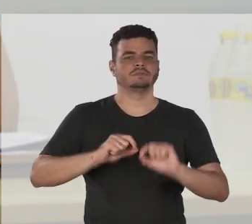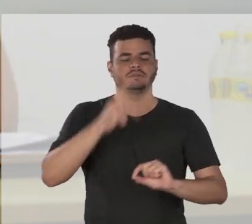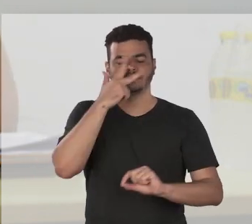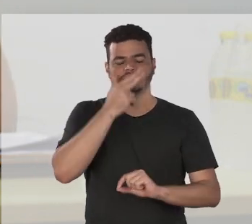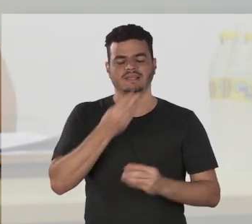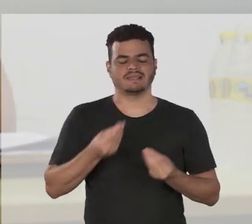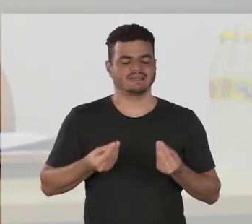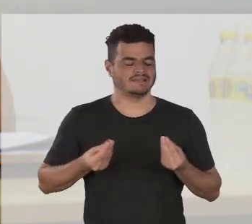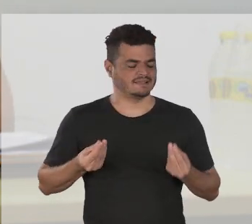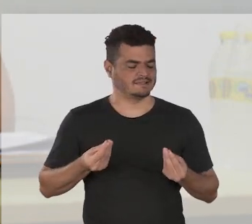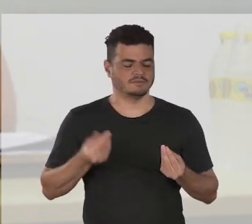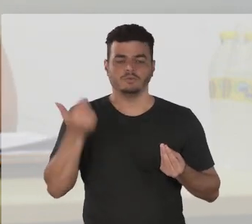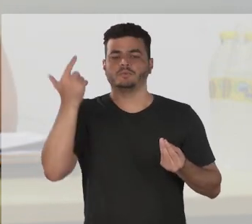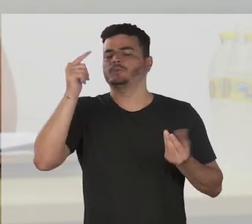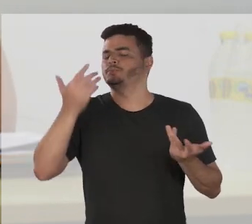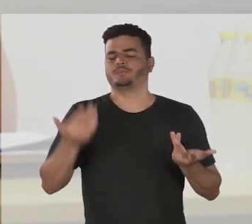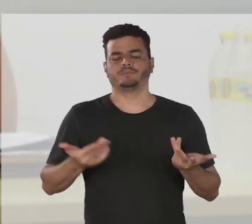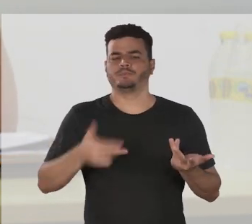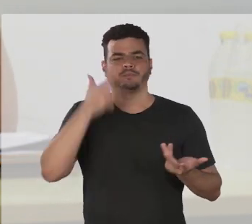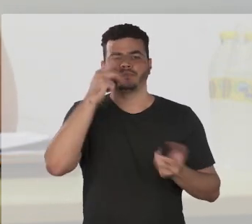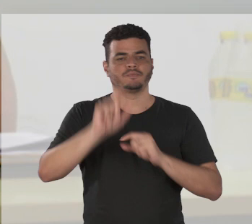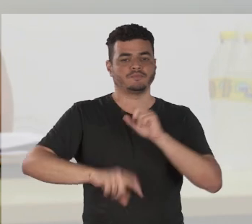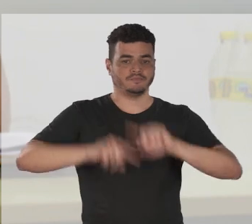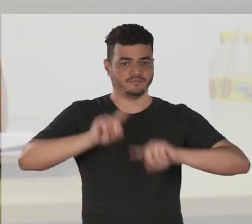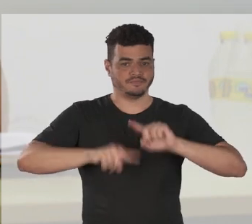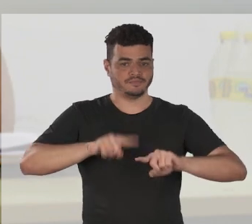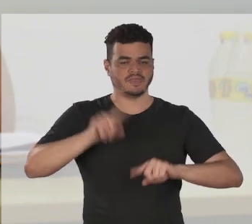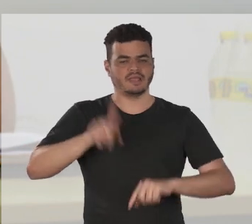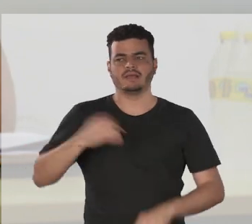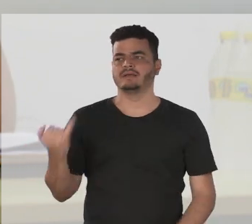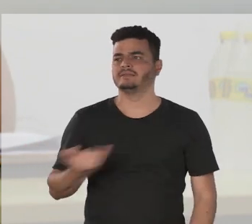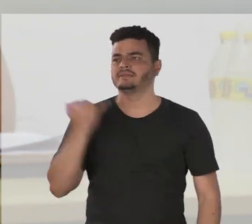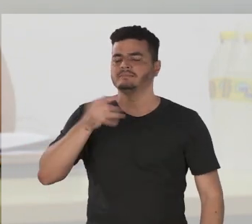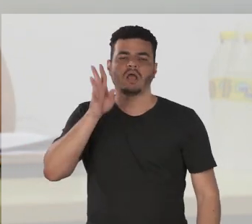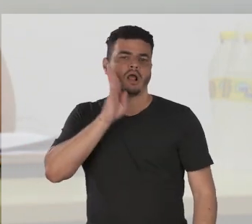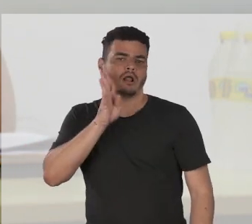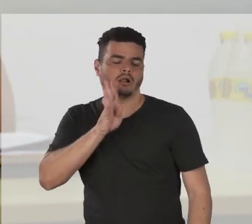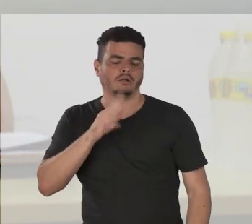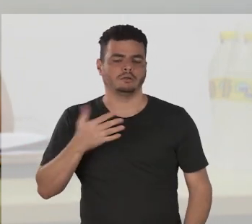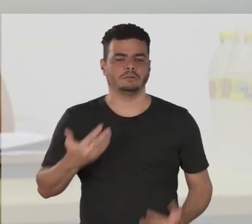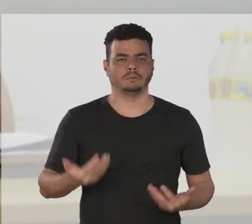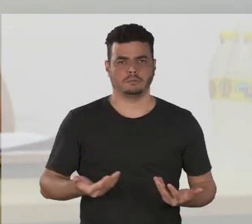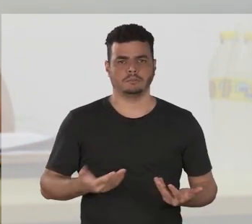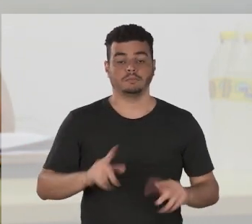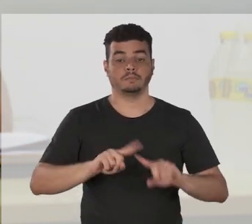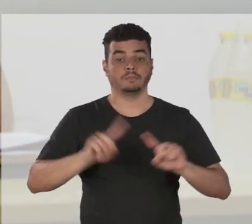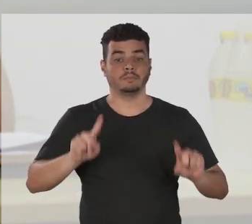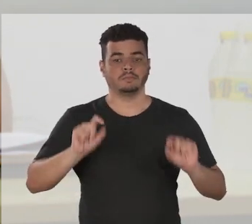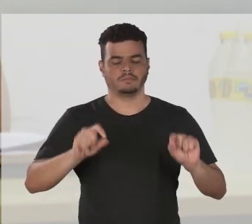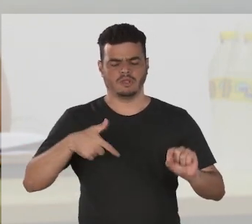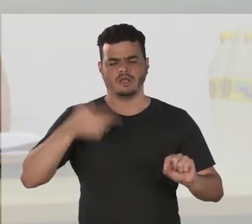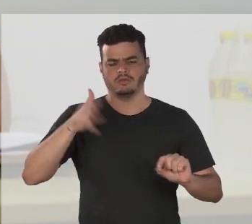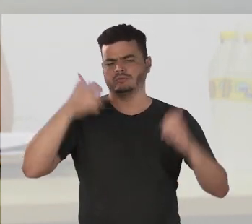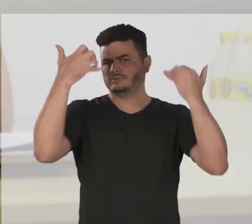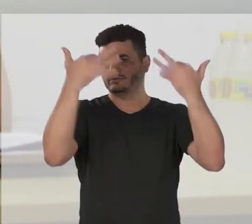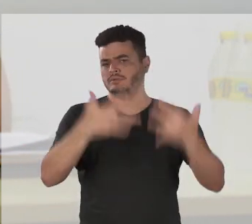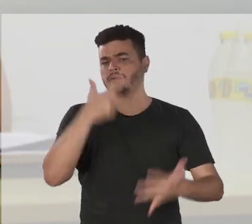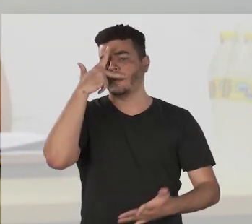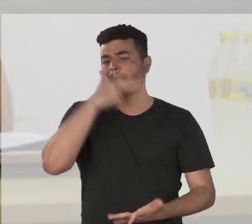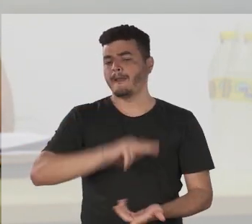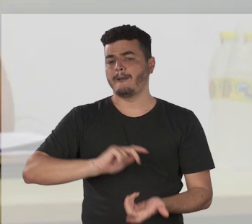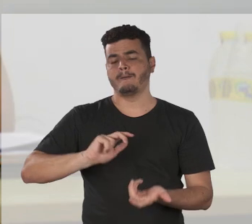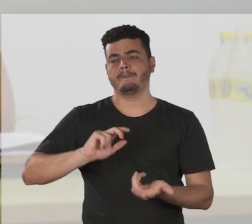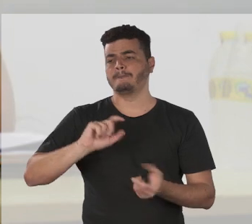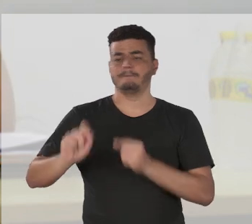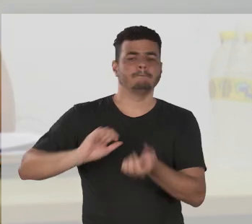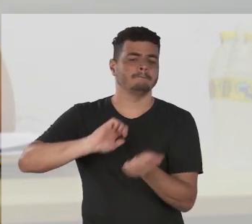outros gêneros, que não entendo muito. Creio que também são recursos, na verdade, interessantes, mas